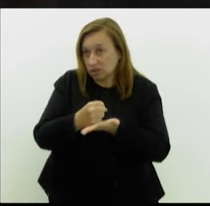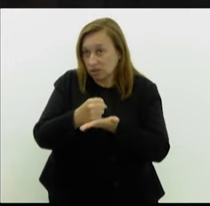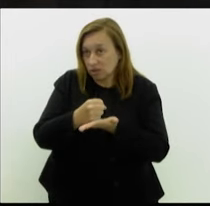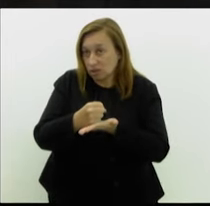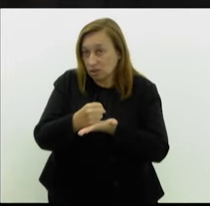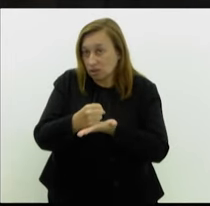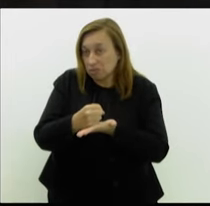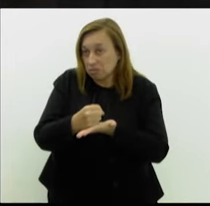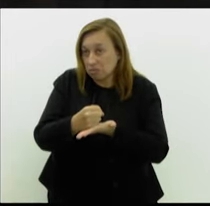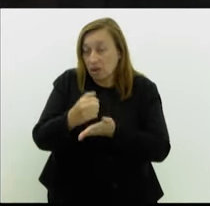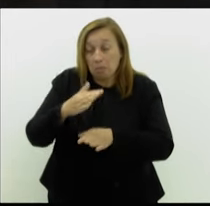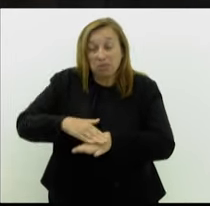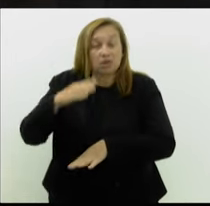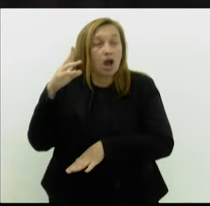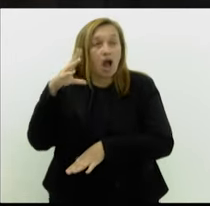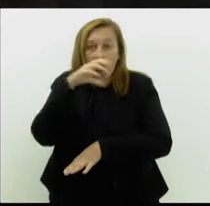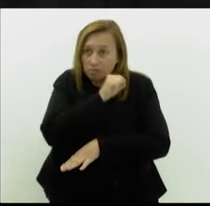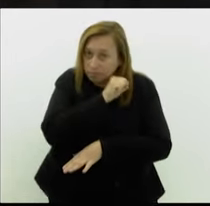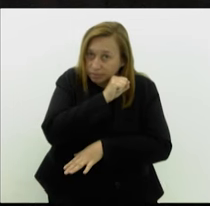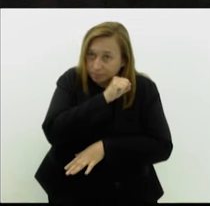muito mais rápida,